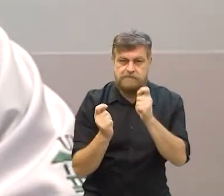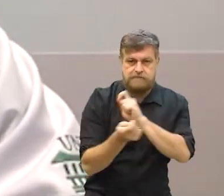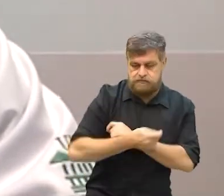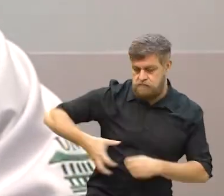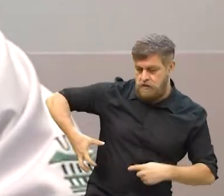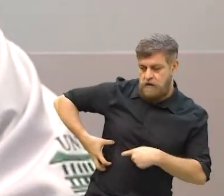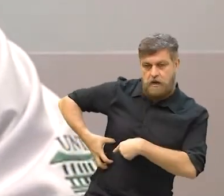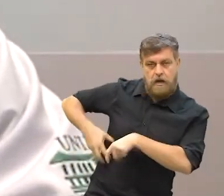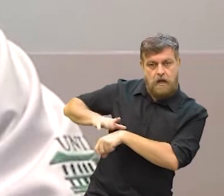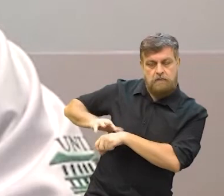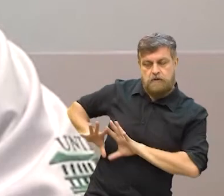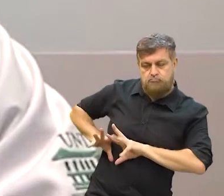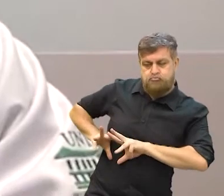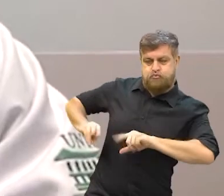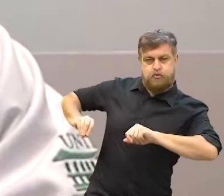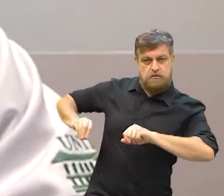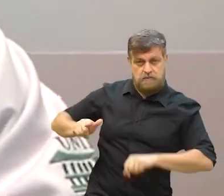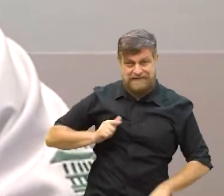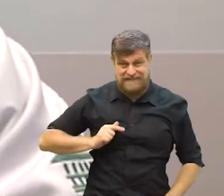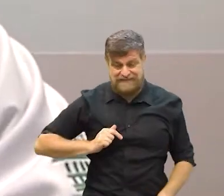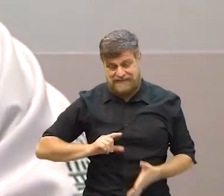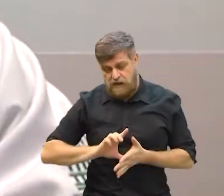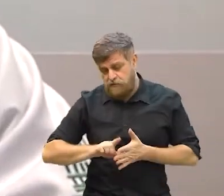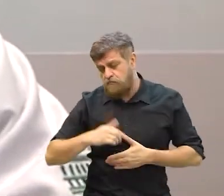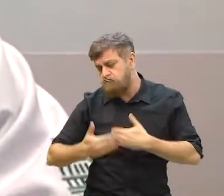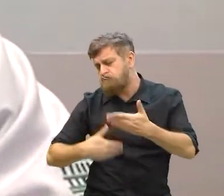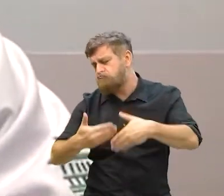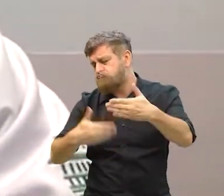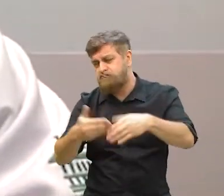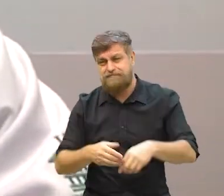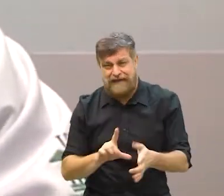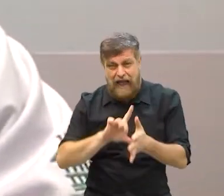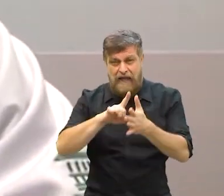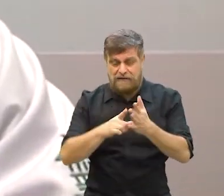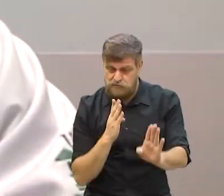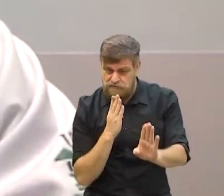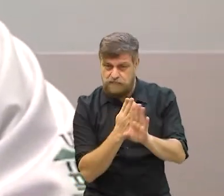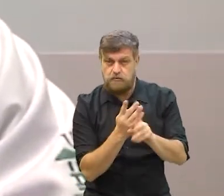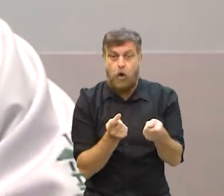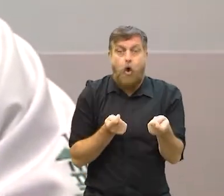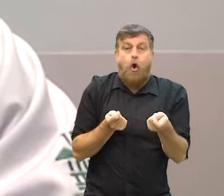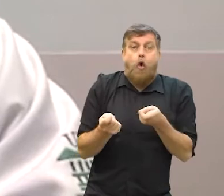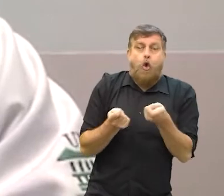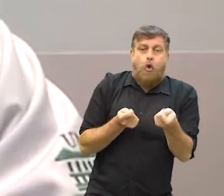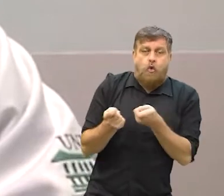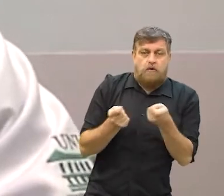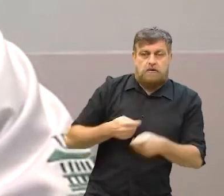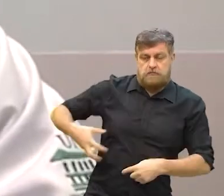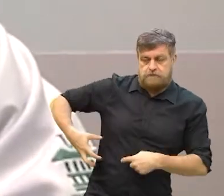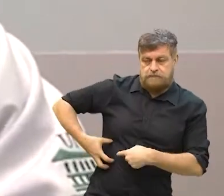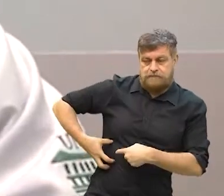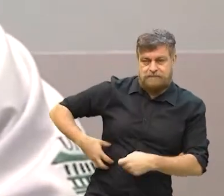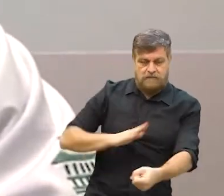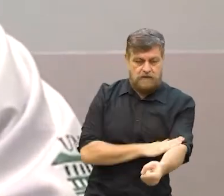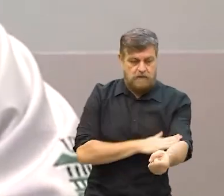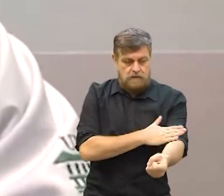chamada nefropatia diabética. Se a doença é detectada numa fase mais avançada, o que a gente tem é controle da doença, assim como a gente